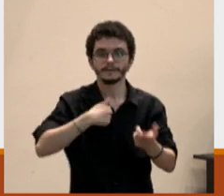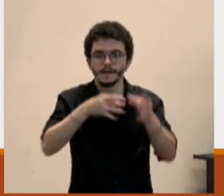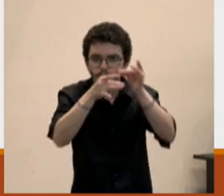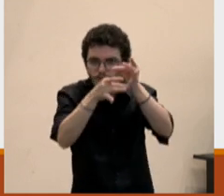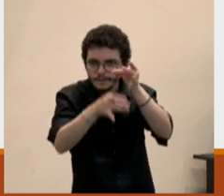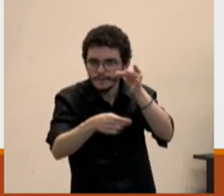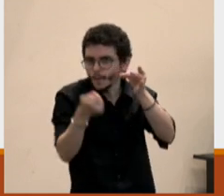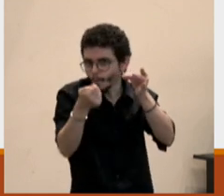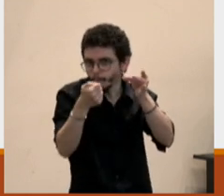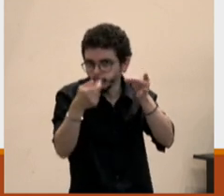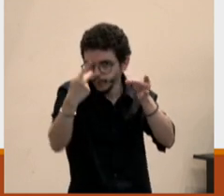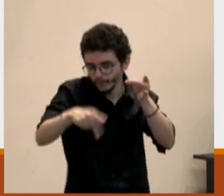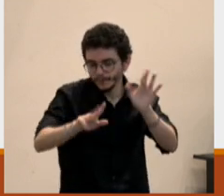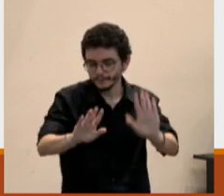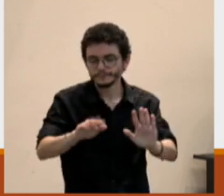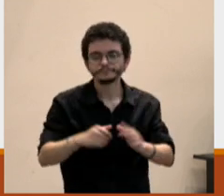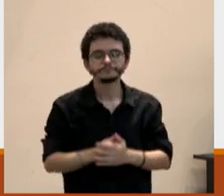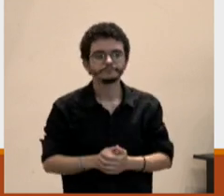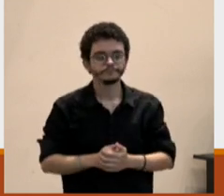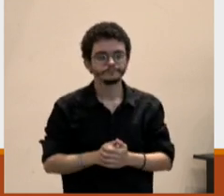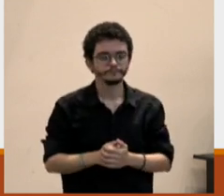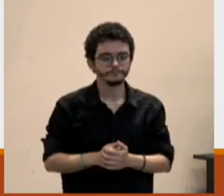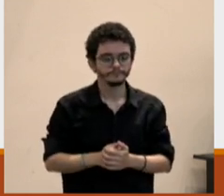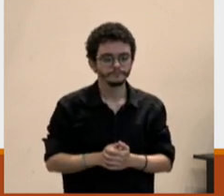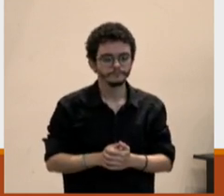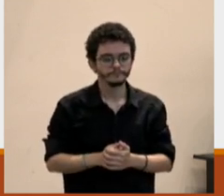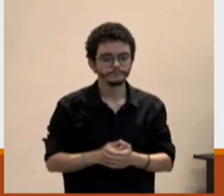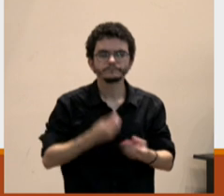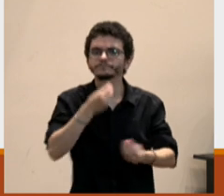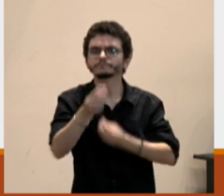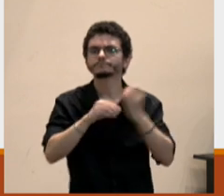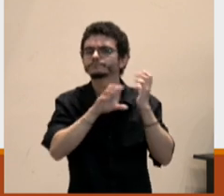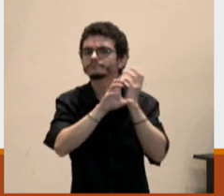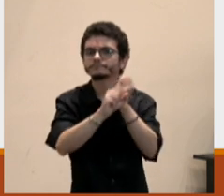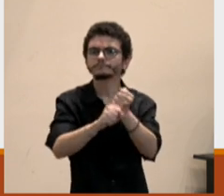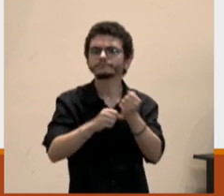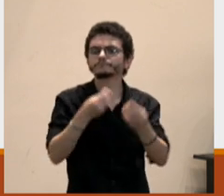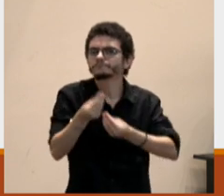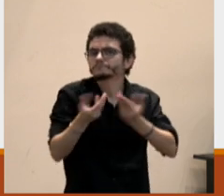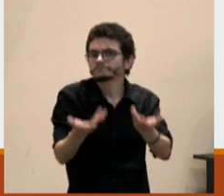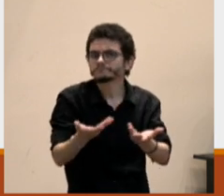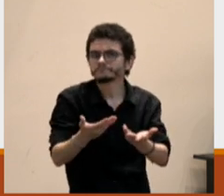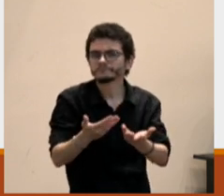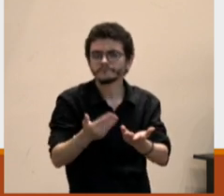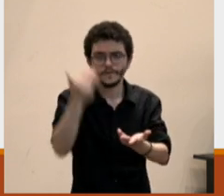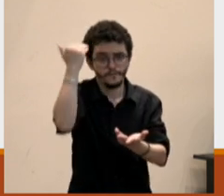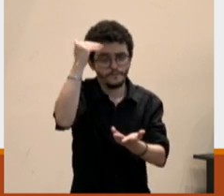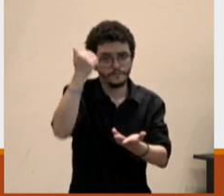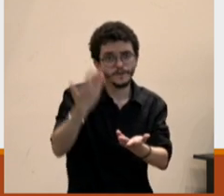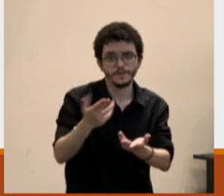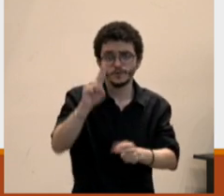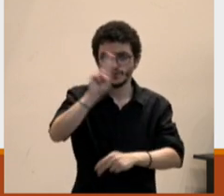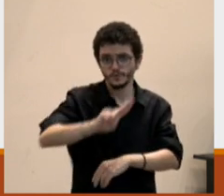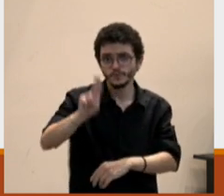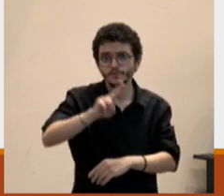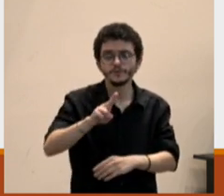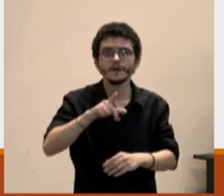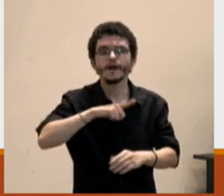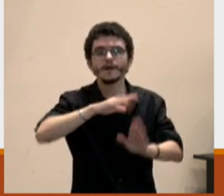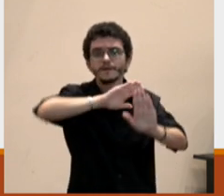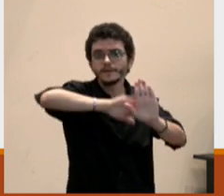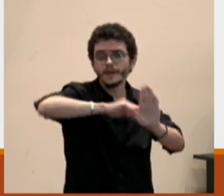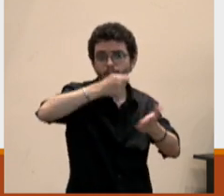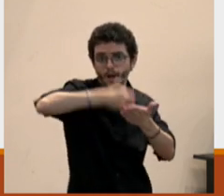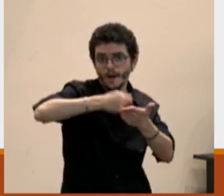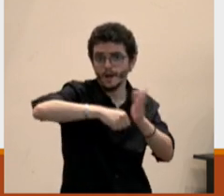aqui. Mas como é que foi feito esse cálculo? Foram considerados insumos que estão previstos obrigatoriamente